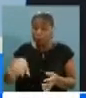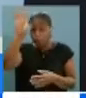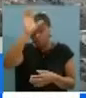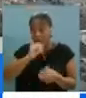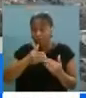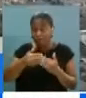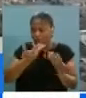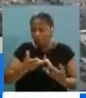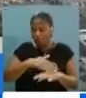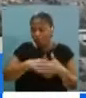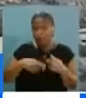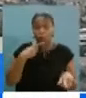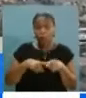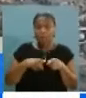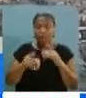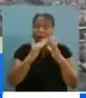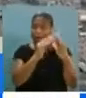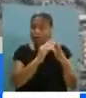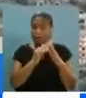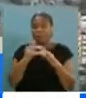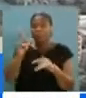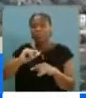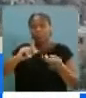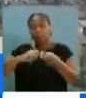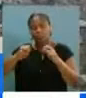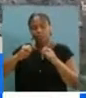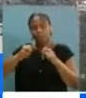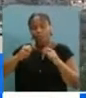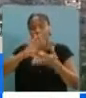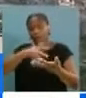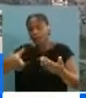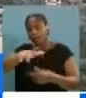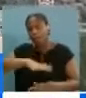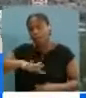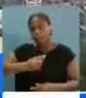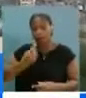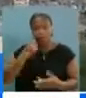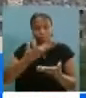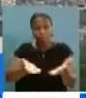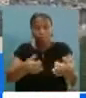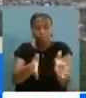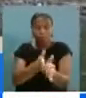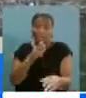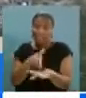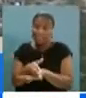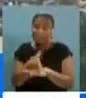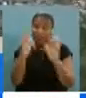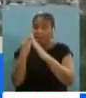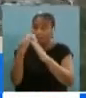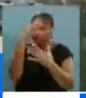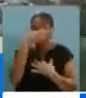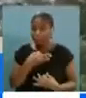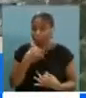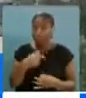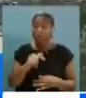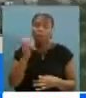Governo vai agora elaborar a política de habitação e o consequente plano nacional para assegurar a todos o acesso a uma habitação